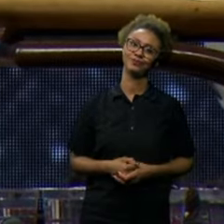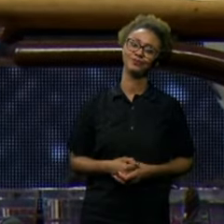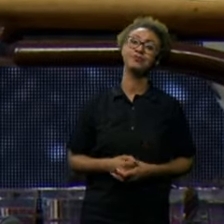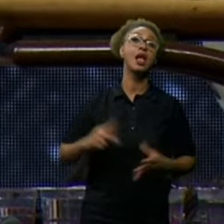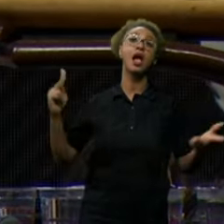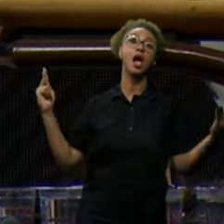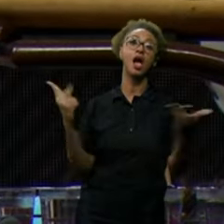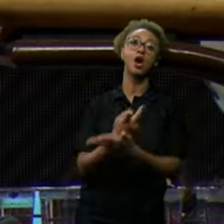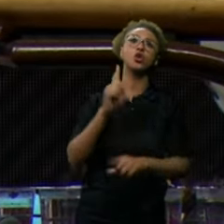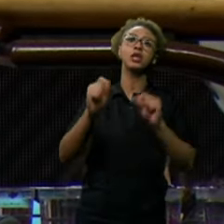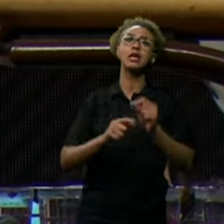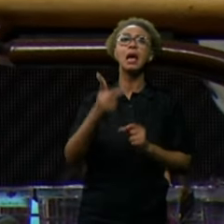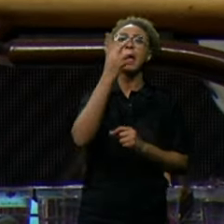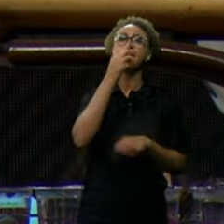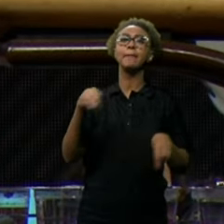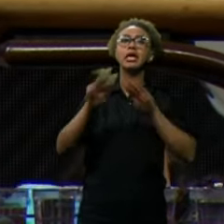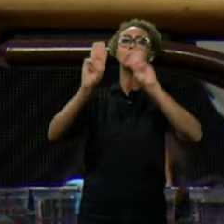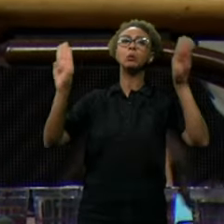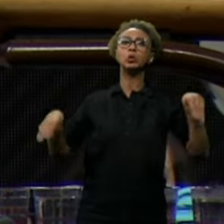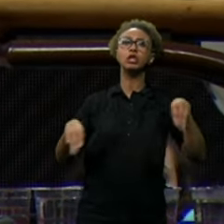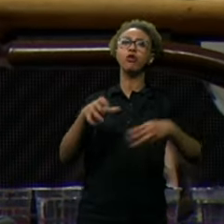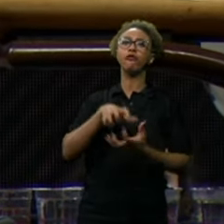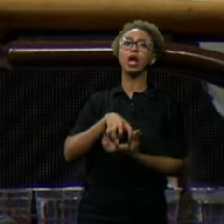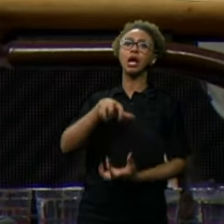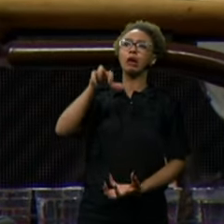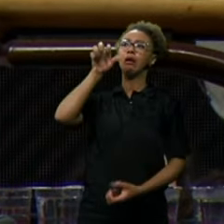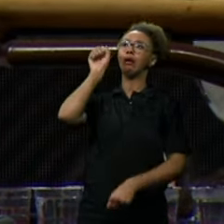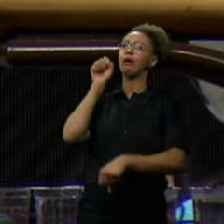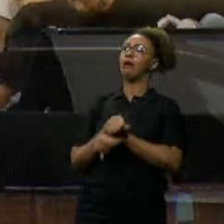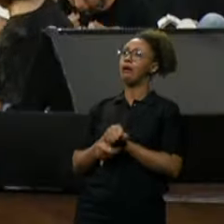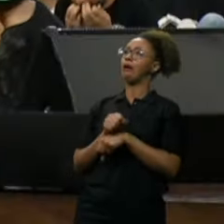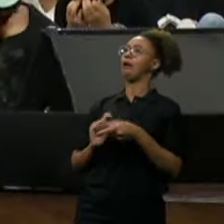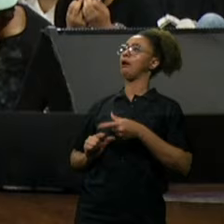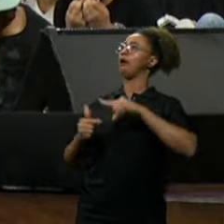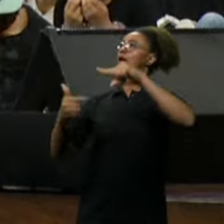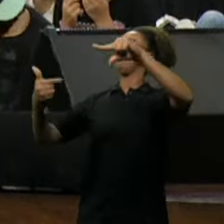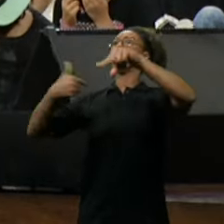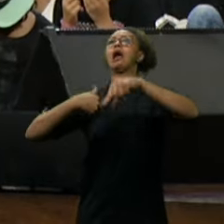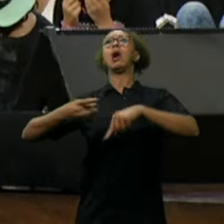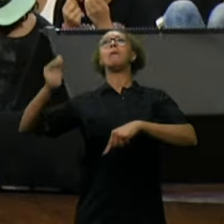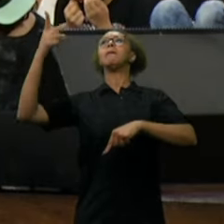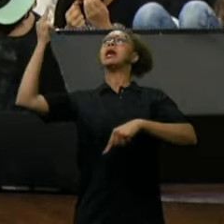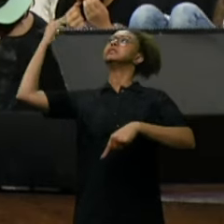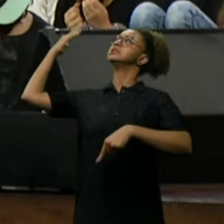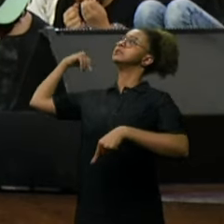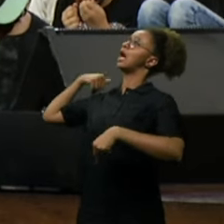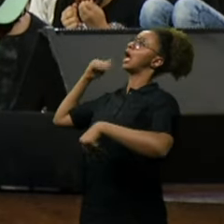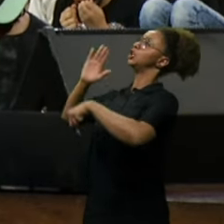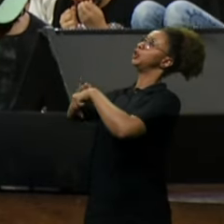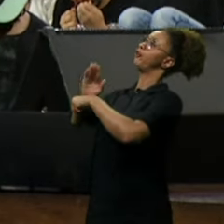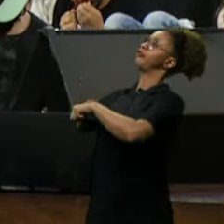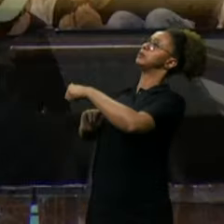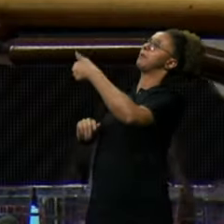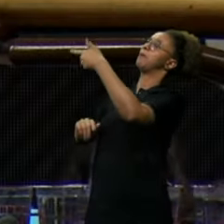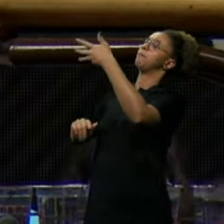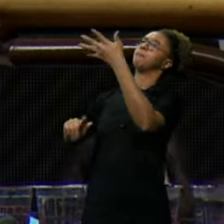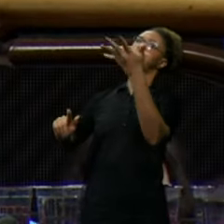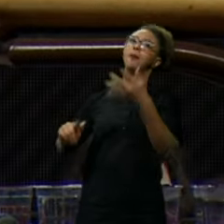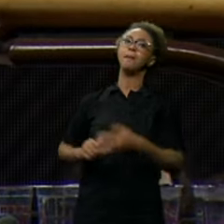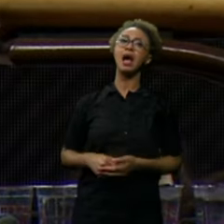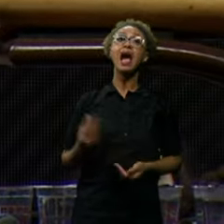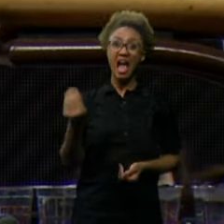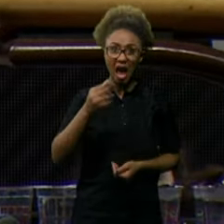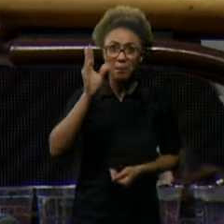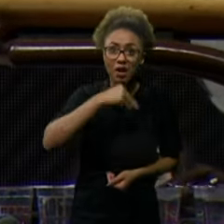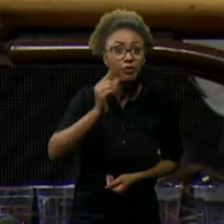e parece que almoçam querendo você poderia só do que fizeram não porque não tem mais força para